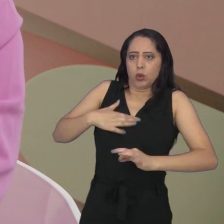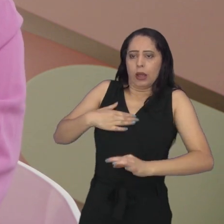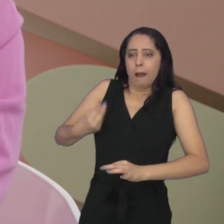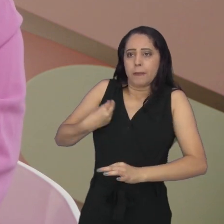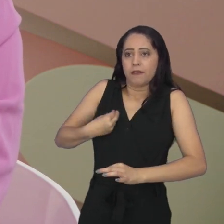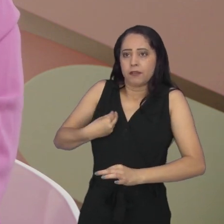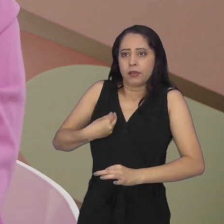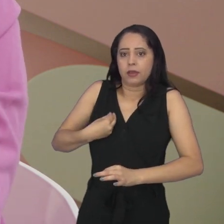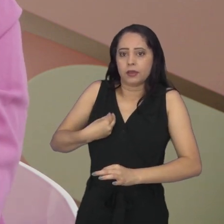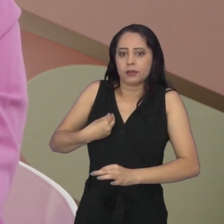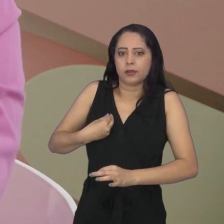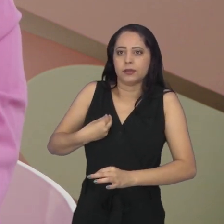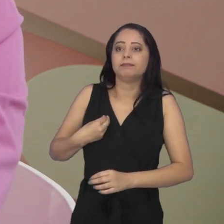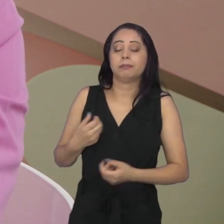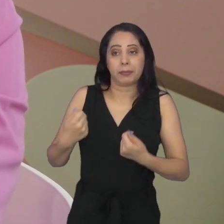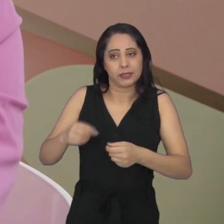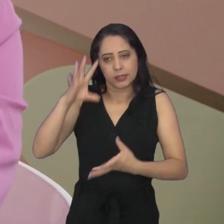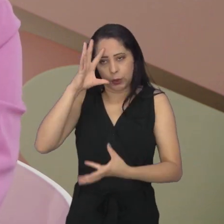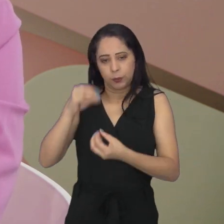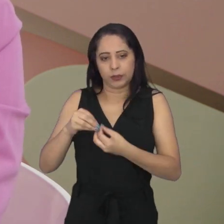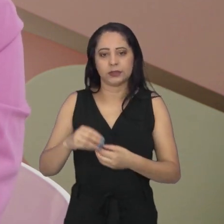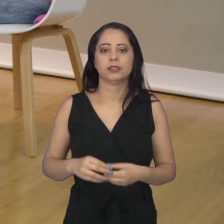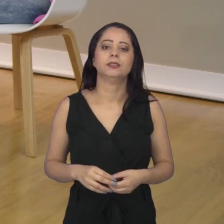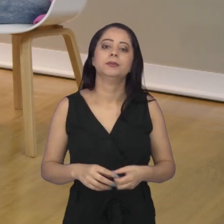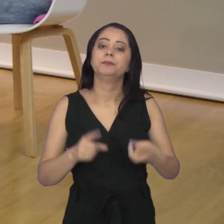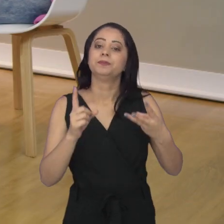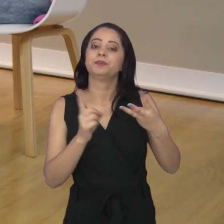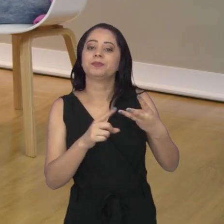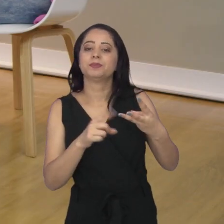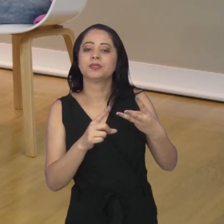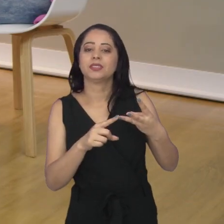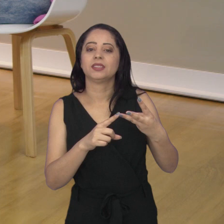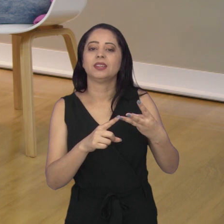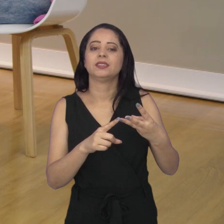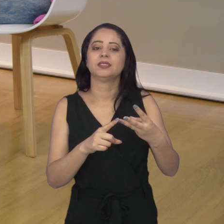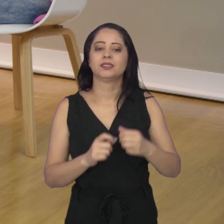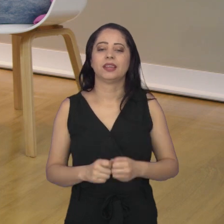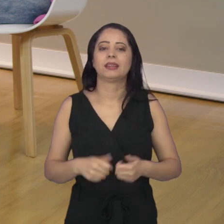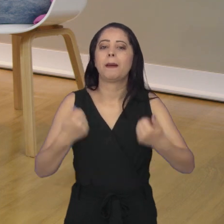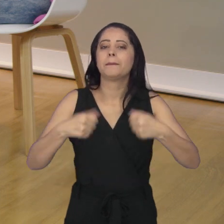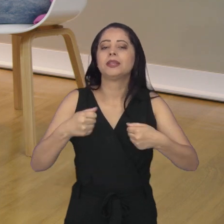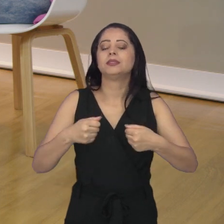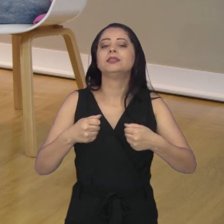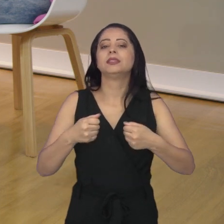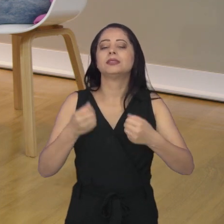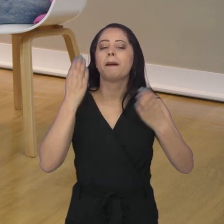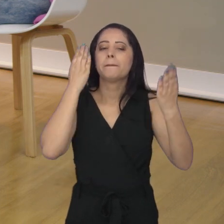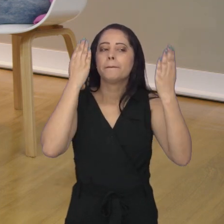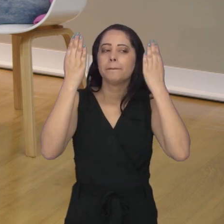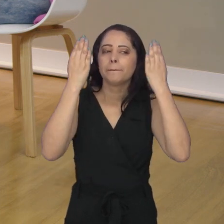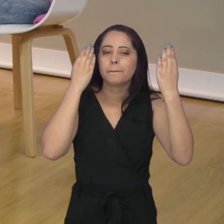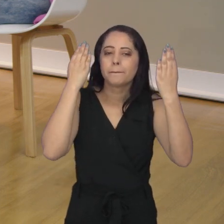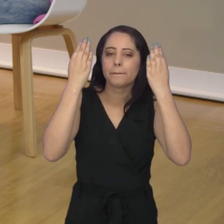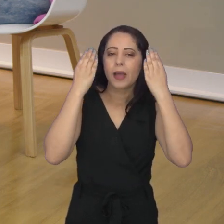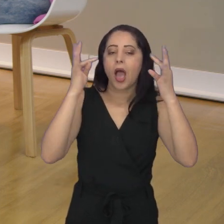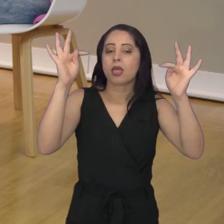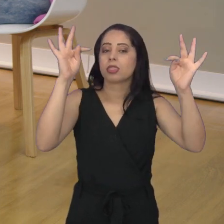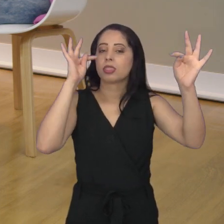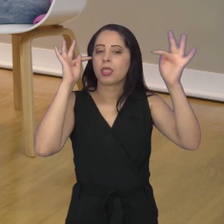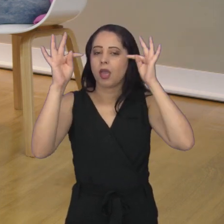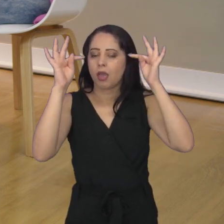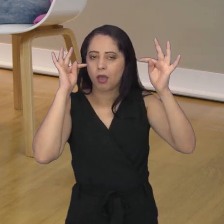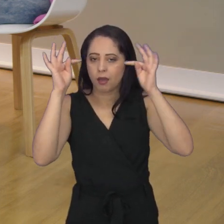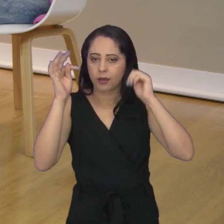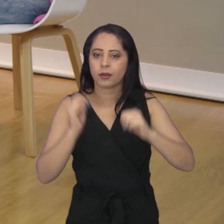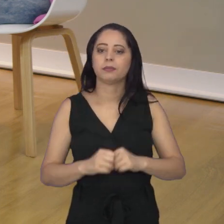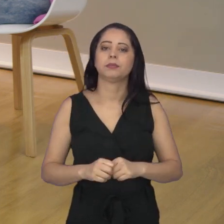é muito importante, você entender de onde vem aquele medo. Ótimo. E a terceira tela, trabalhe esse medo. Aí entramos com as quebras